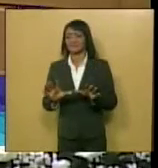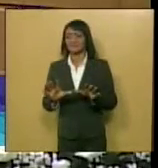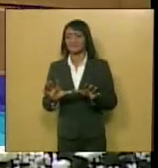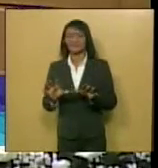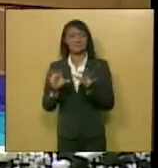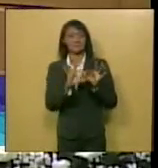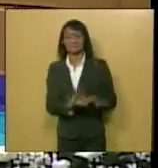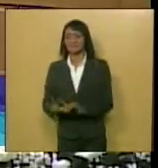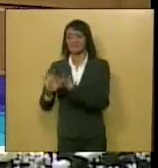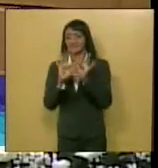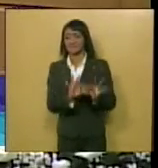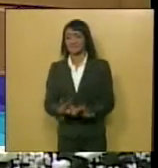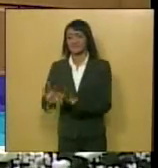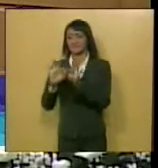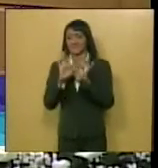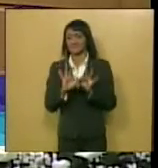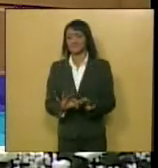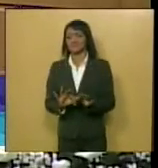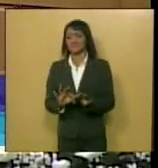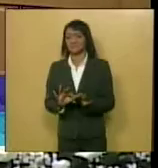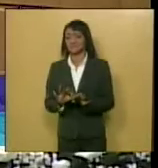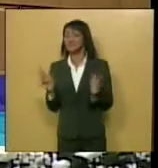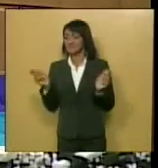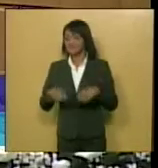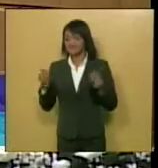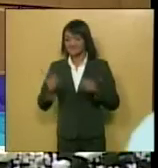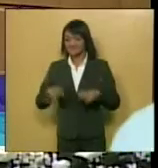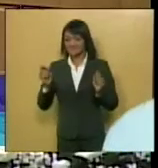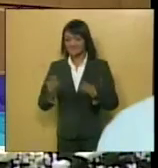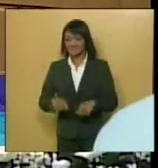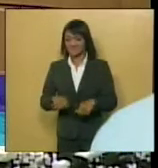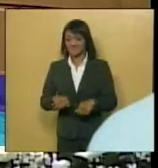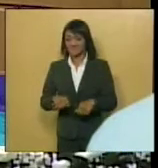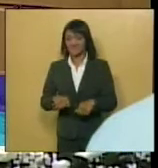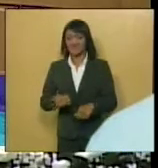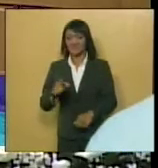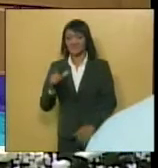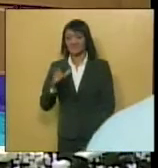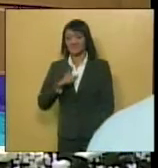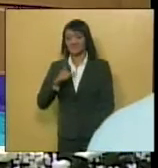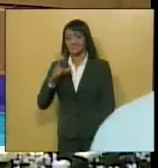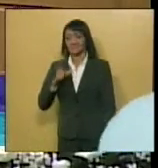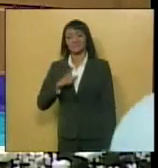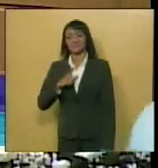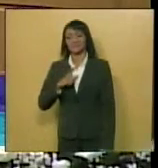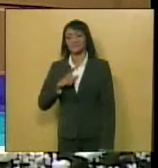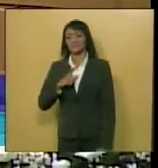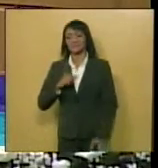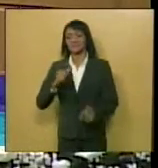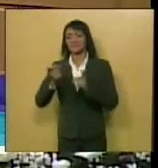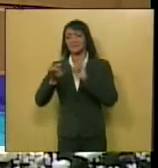uníssono no sentido de possibilitar a concretização desta sessão.